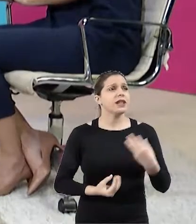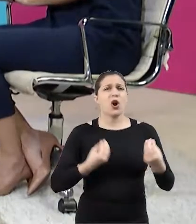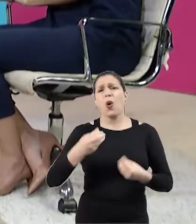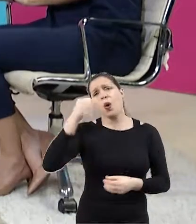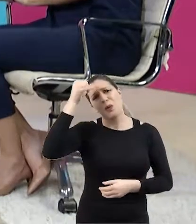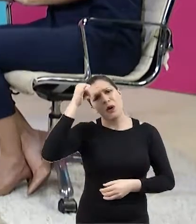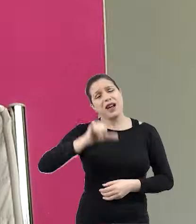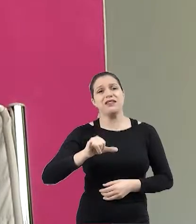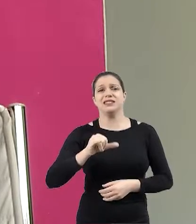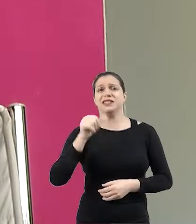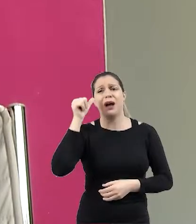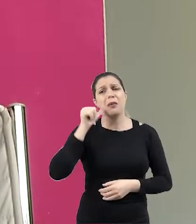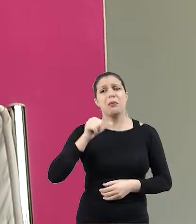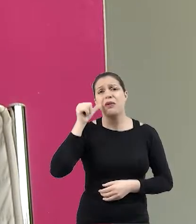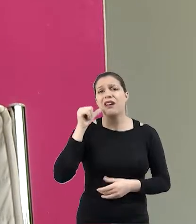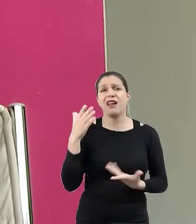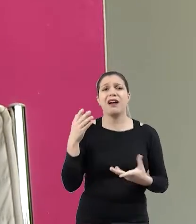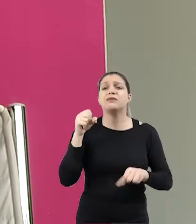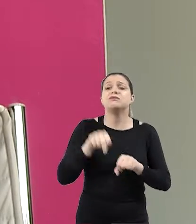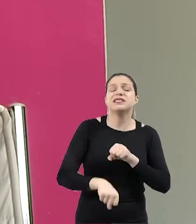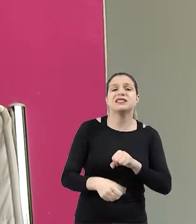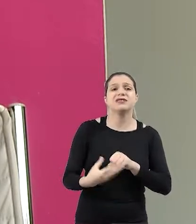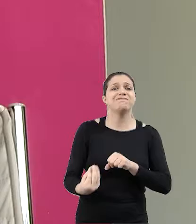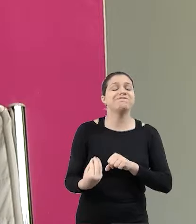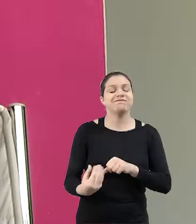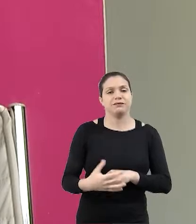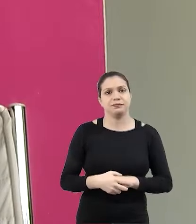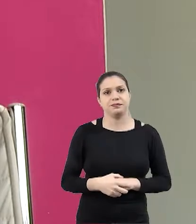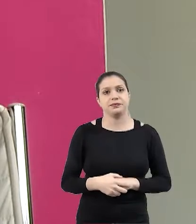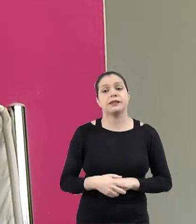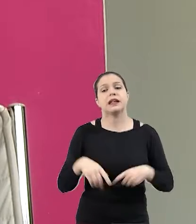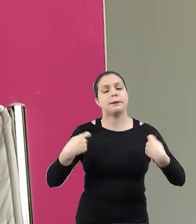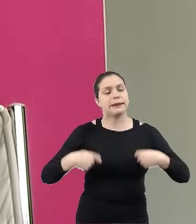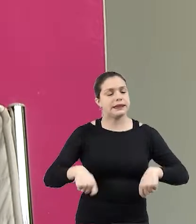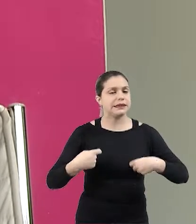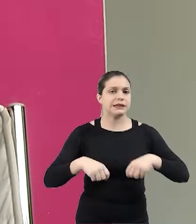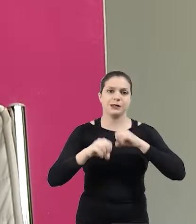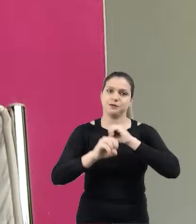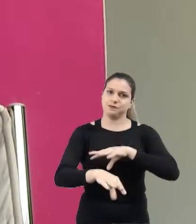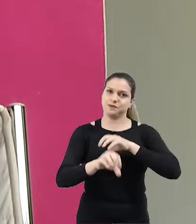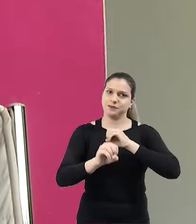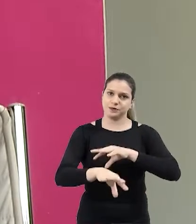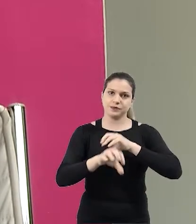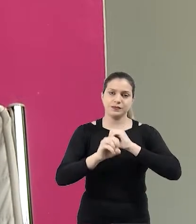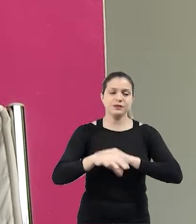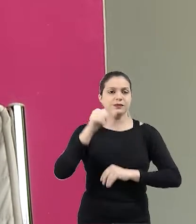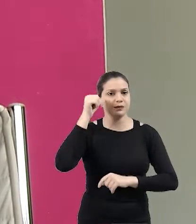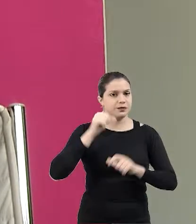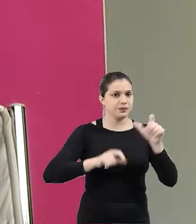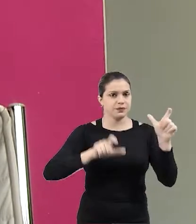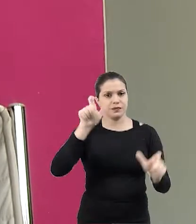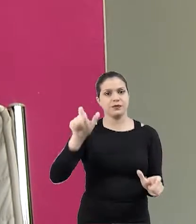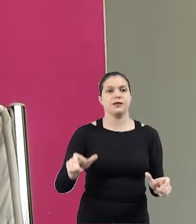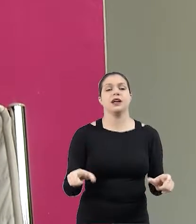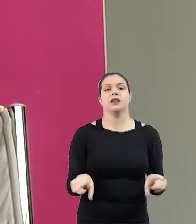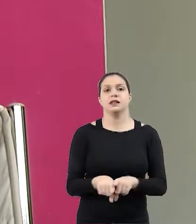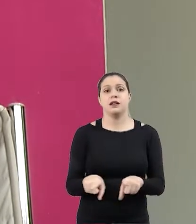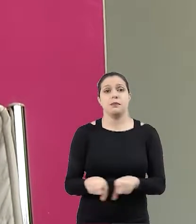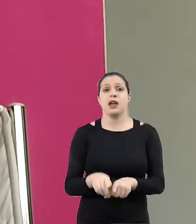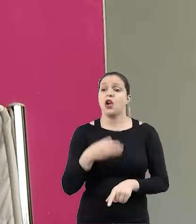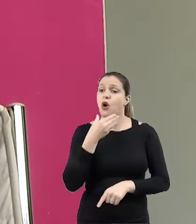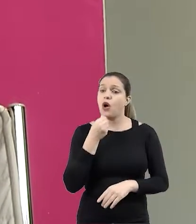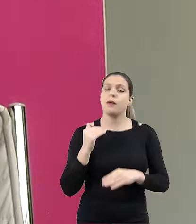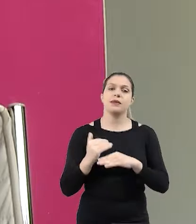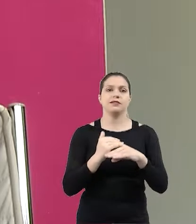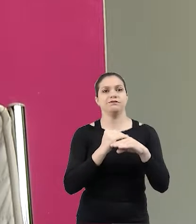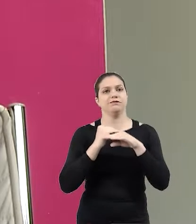caiam nessa emboscada, né? Eu acredito que educando as mulheres e os homens pela